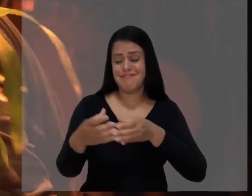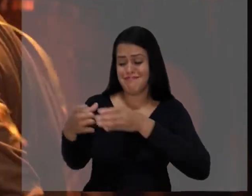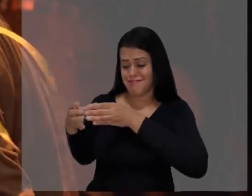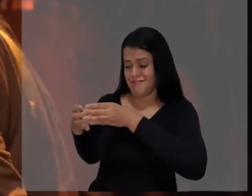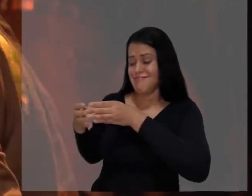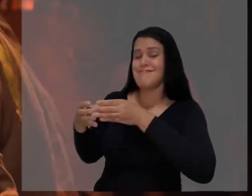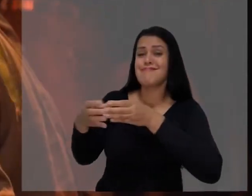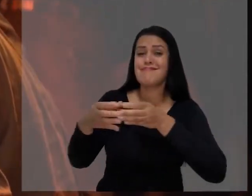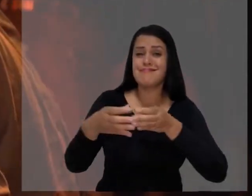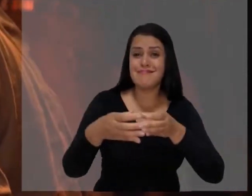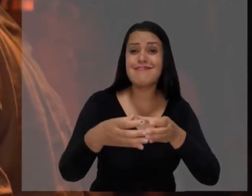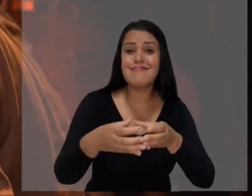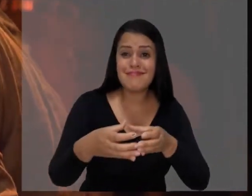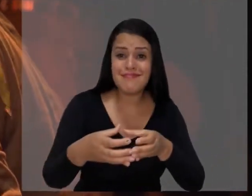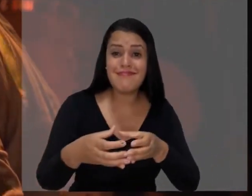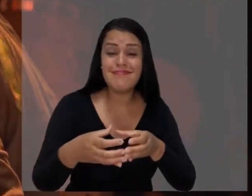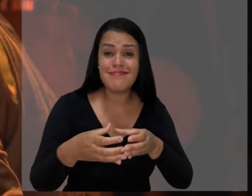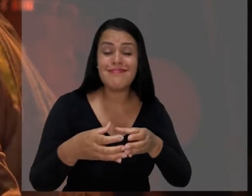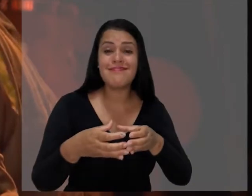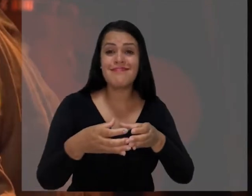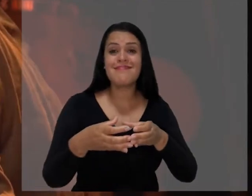lá.